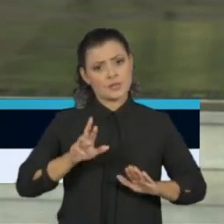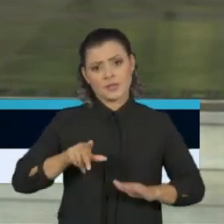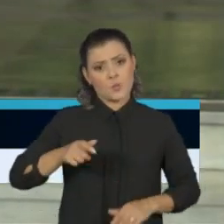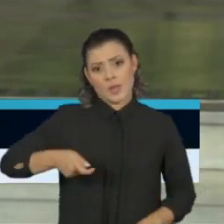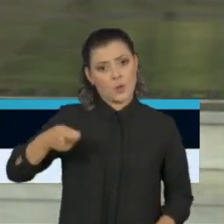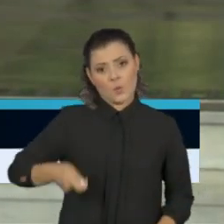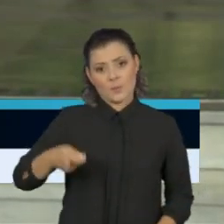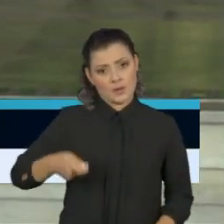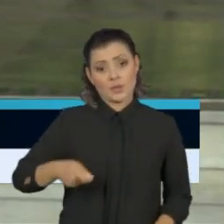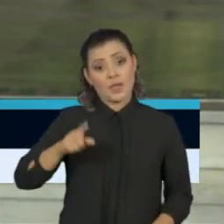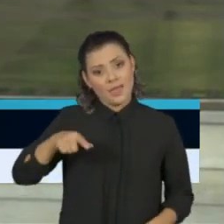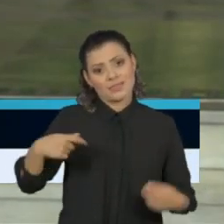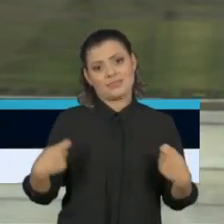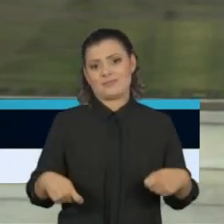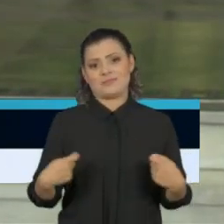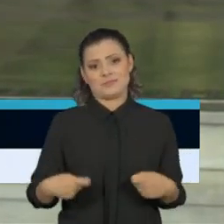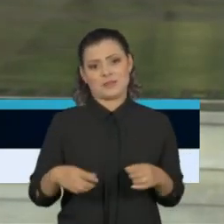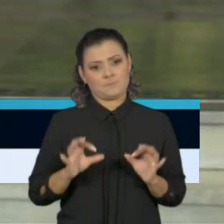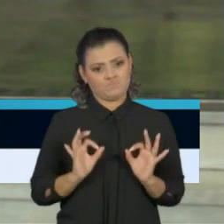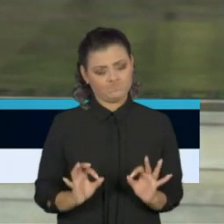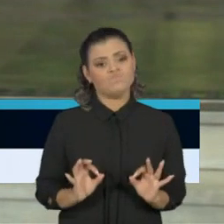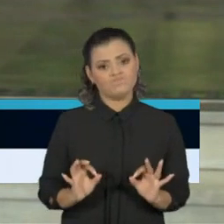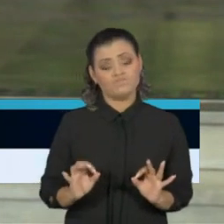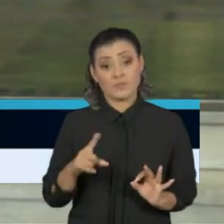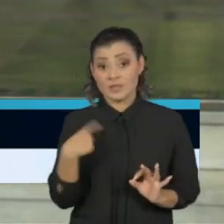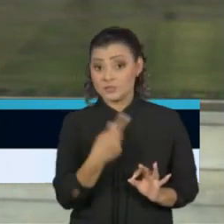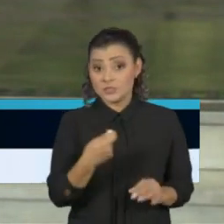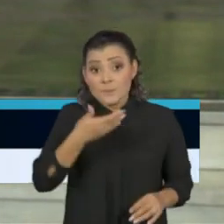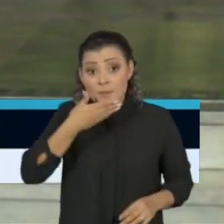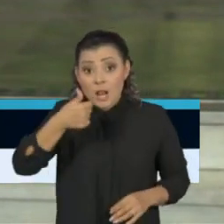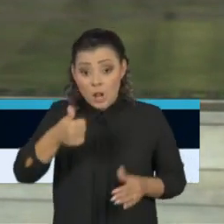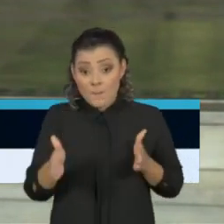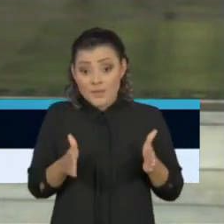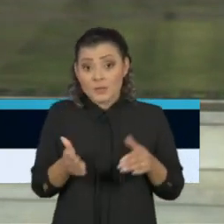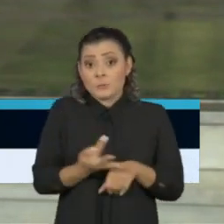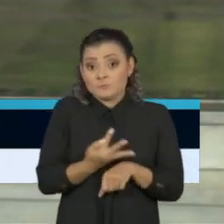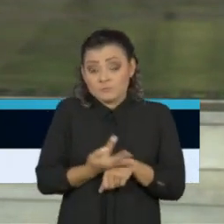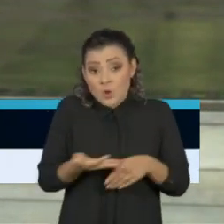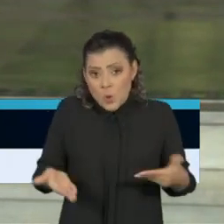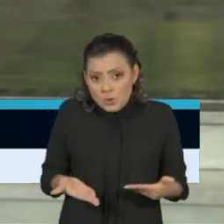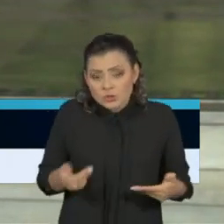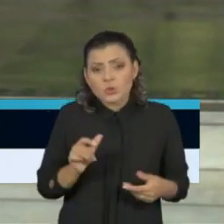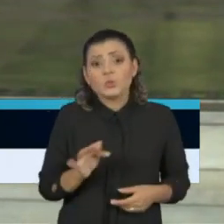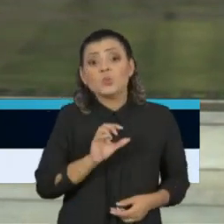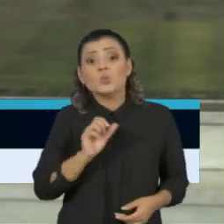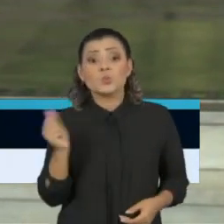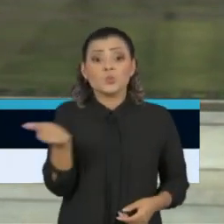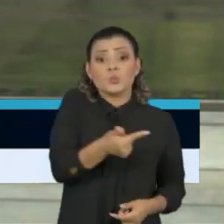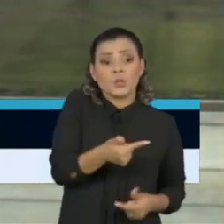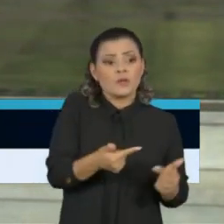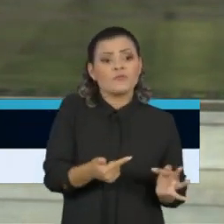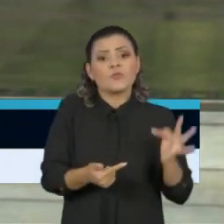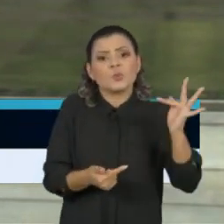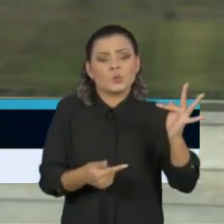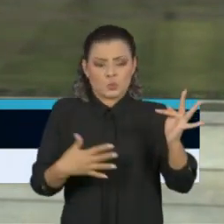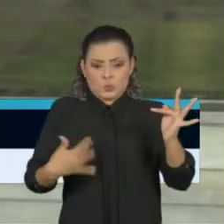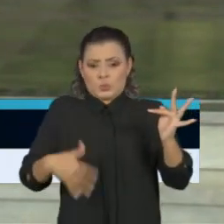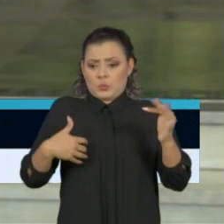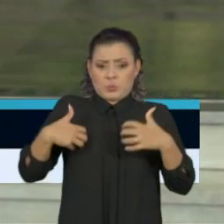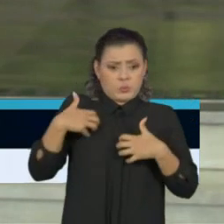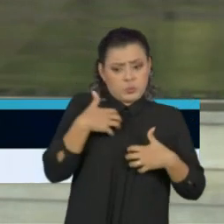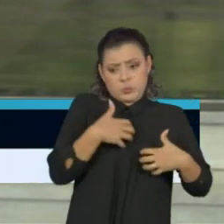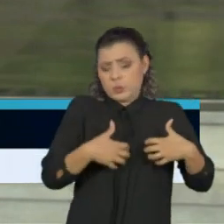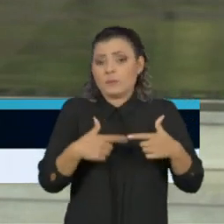obrigatoriedade apenas, é uma necessidade. E melhor prevenir hoje do que lamentar amanhã. Nenhum governador de estado